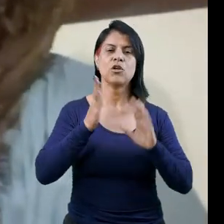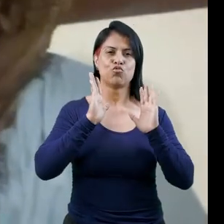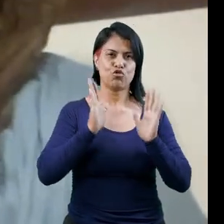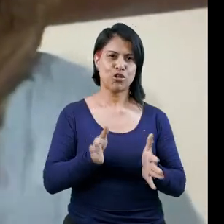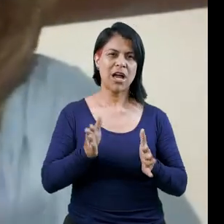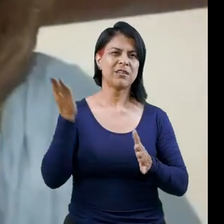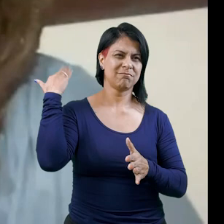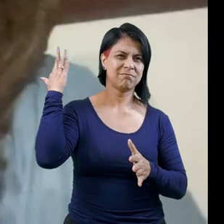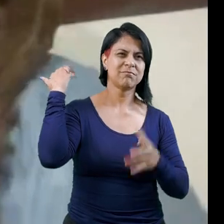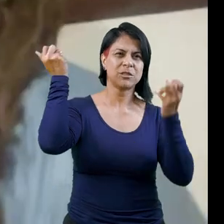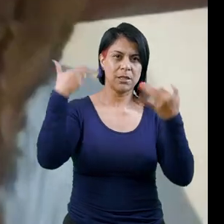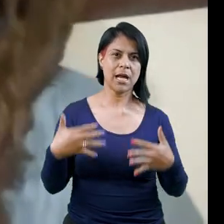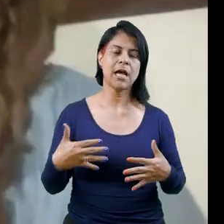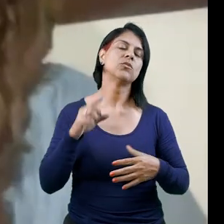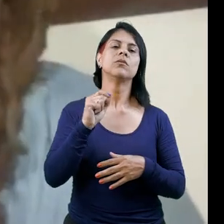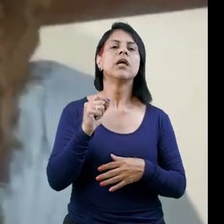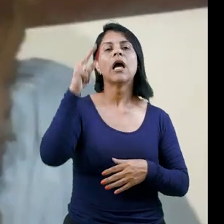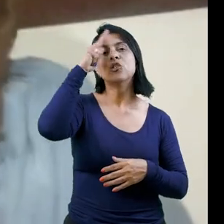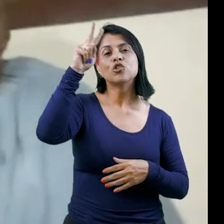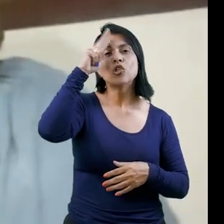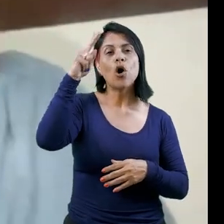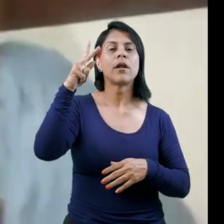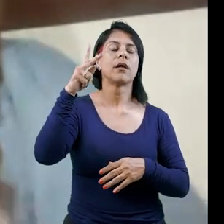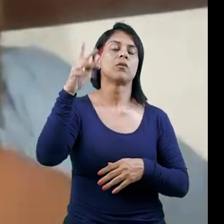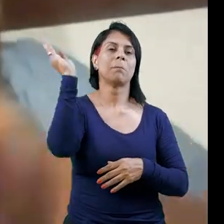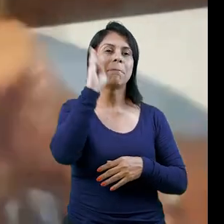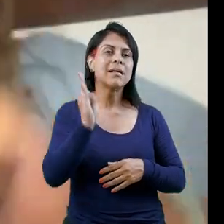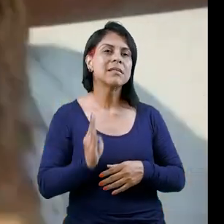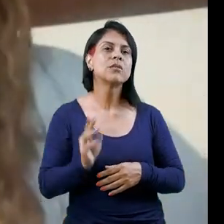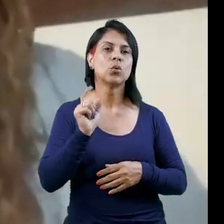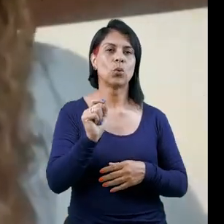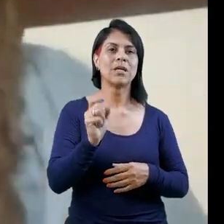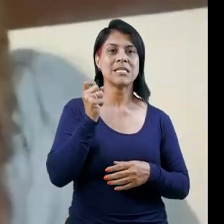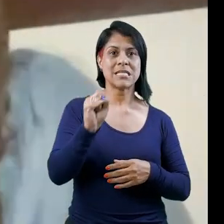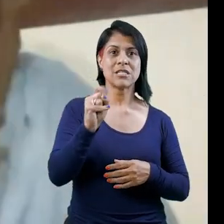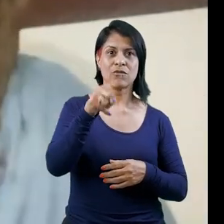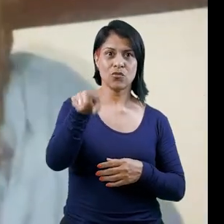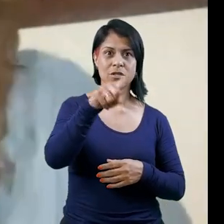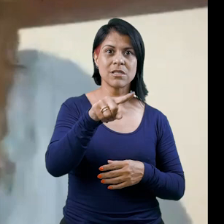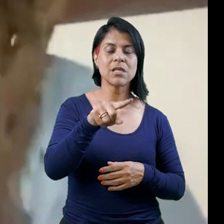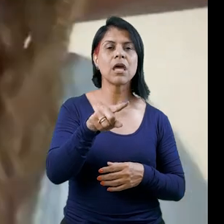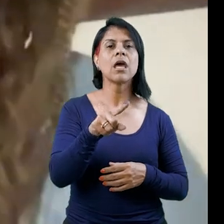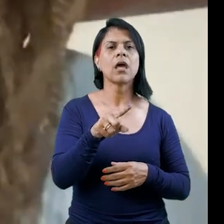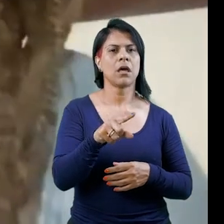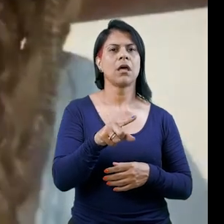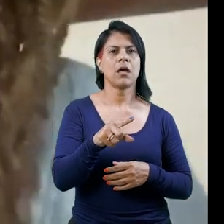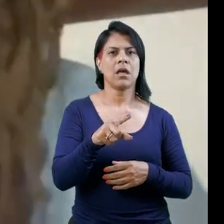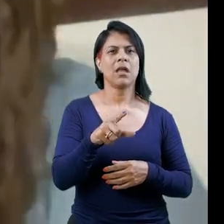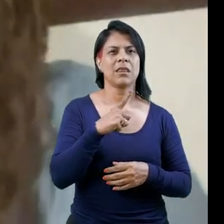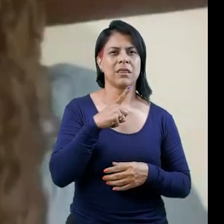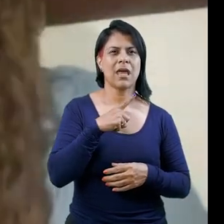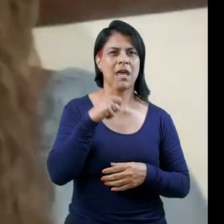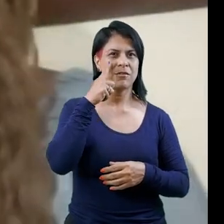no início, o Brasil, a história do Brasil é uma história, se você torce, completamente